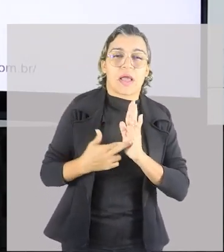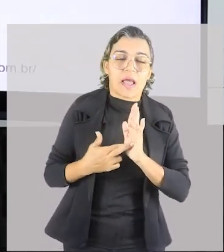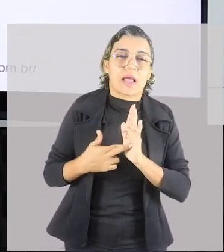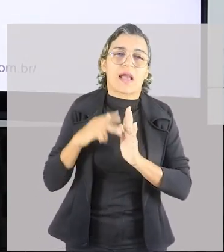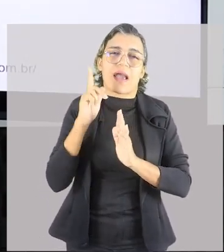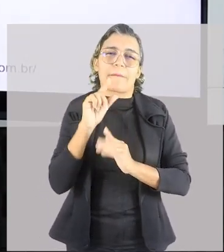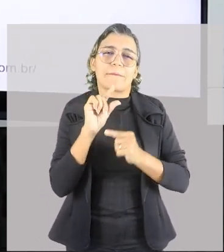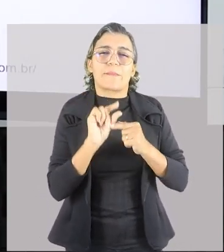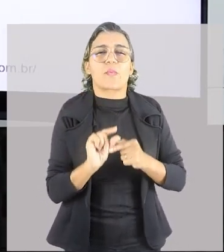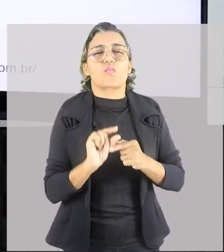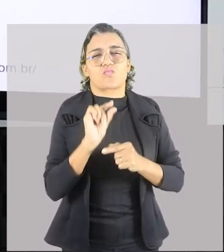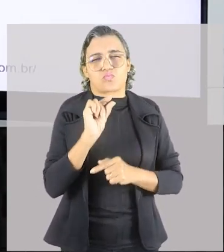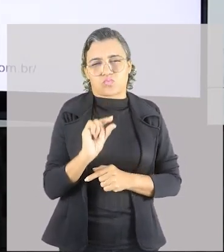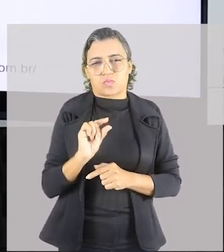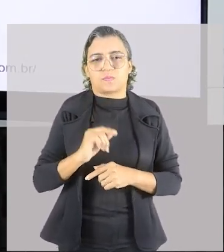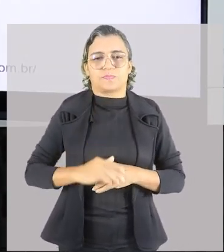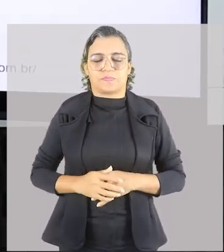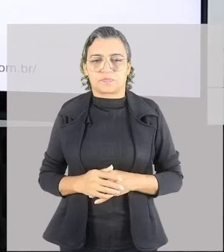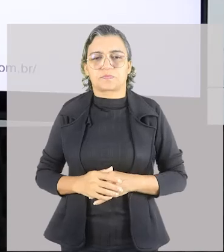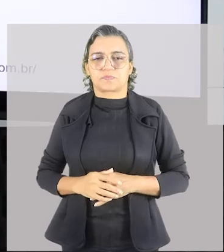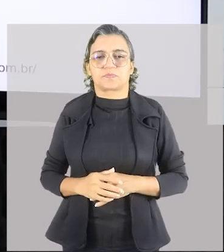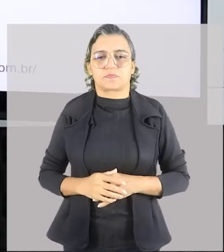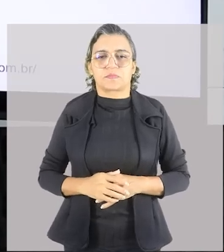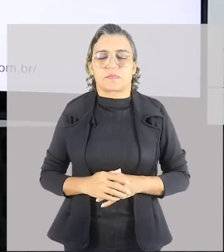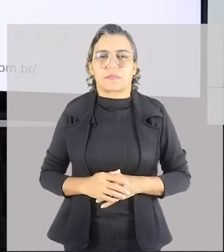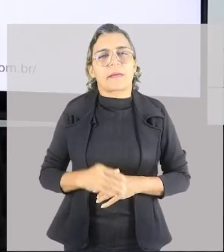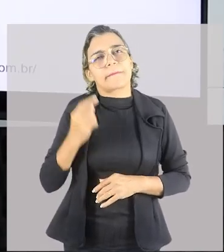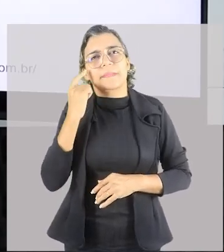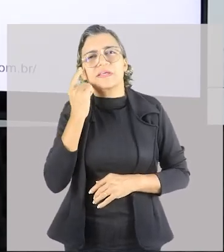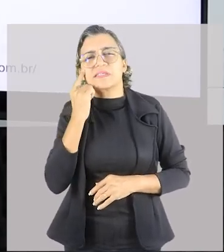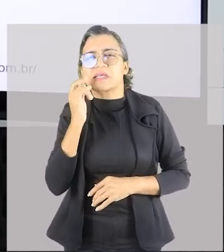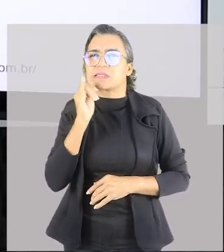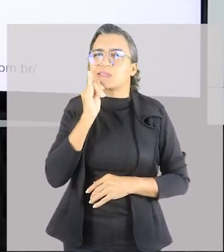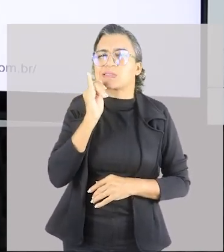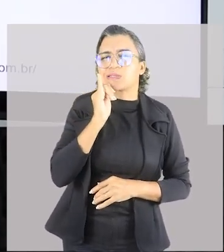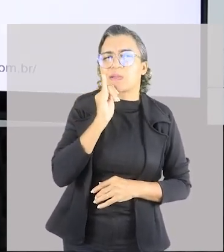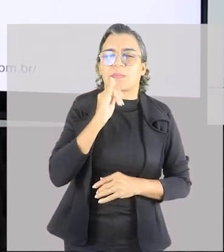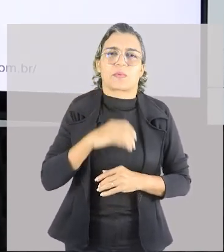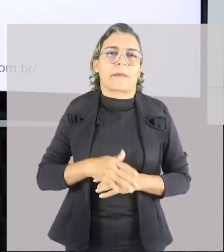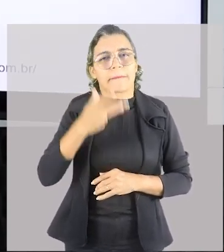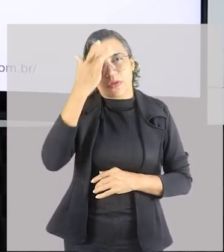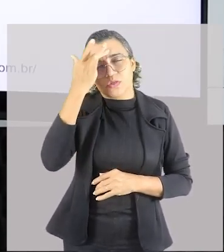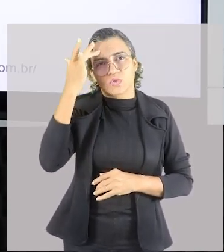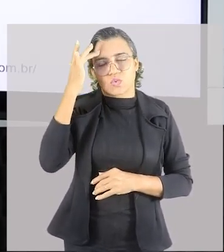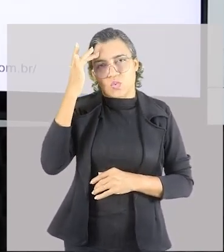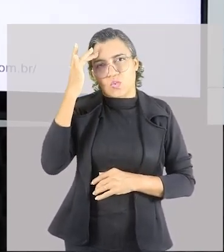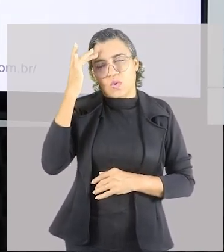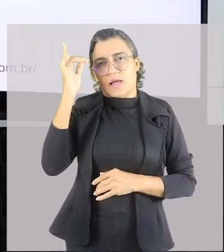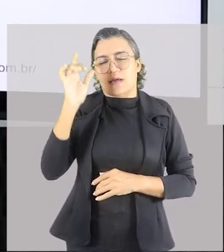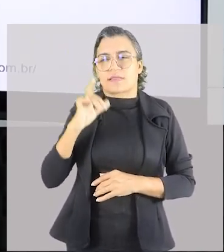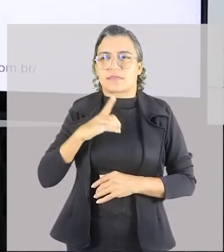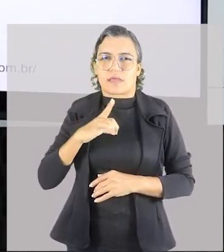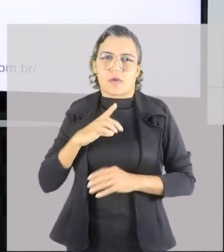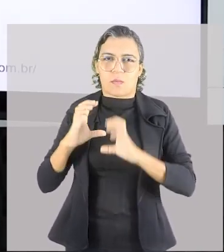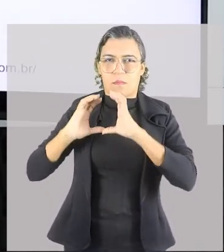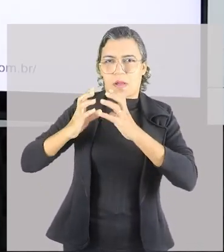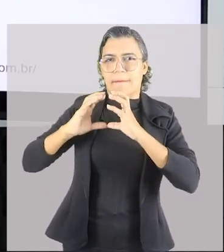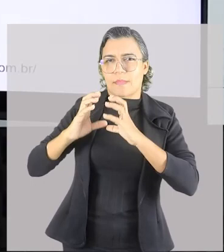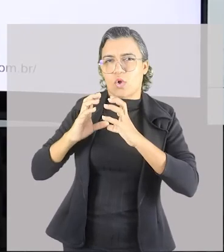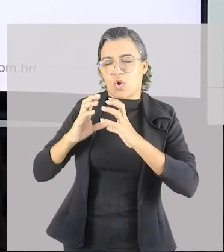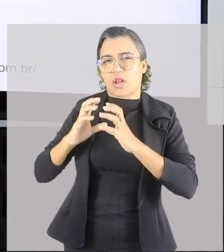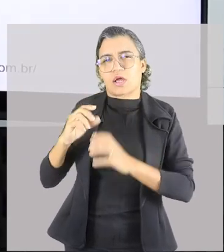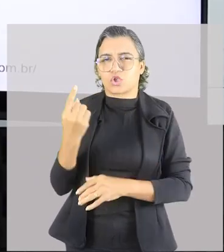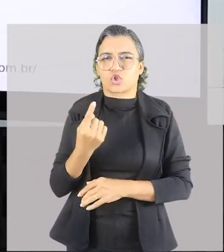ele é baixo. Então vamos pensar aqui como um exemplo, um indivíduo que pegou uma bola, está sozinho jogando lá,